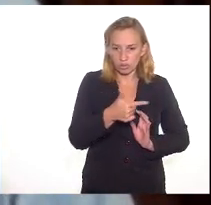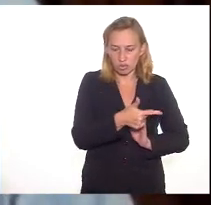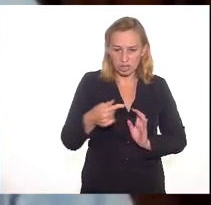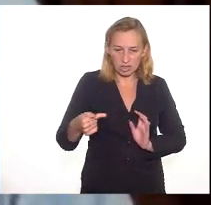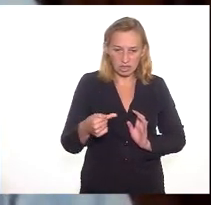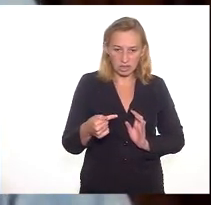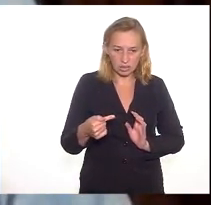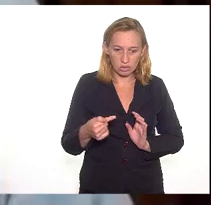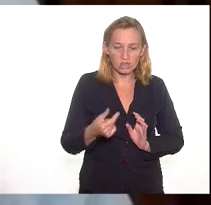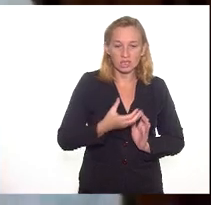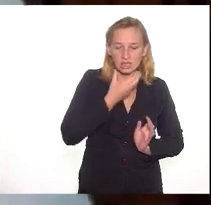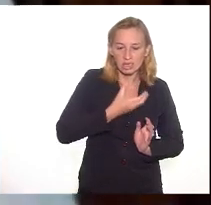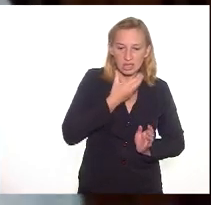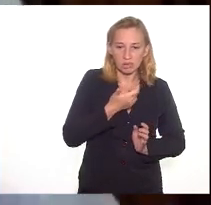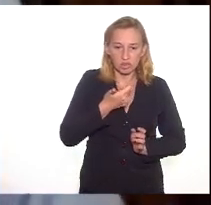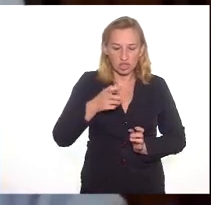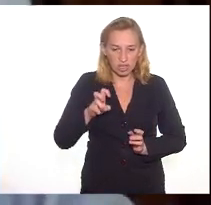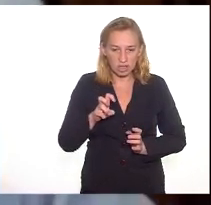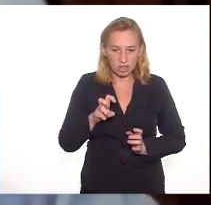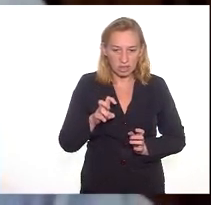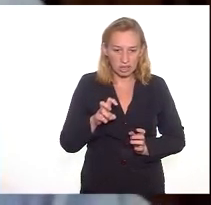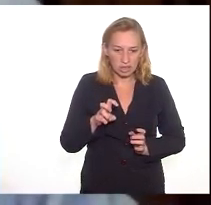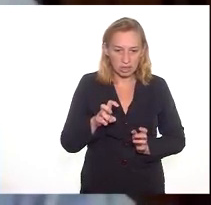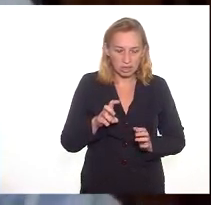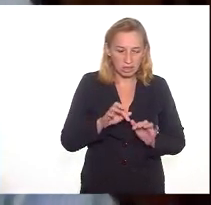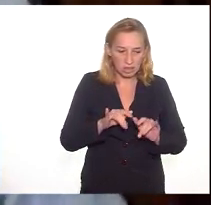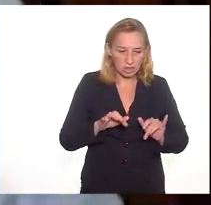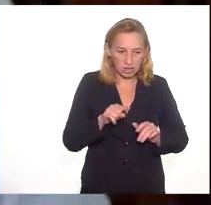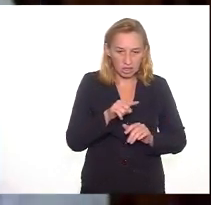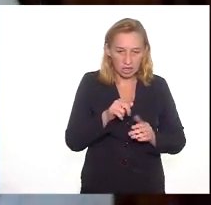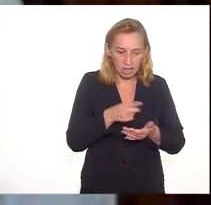de dezembro de 15. É porque está digitado errado.